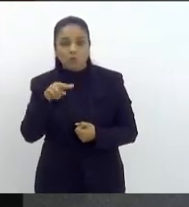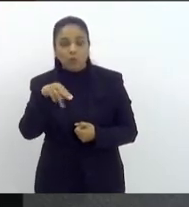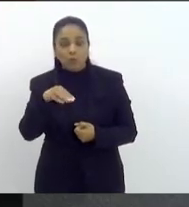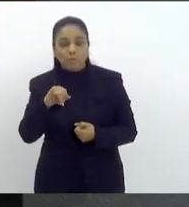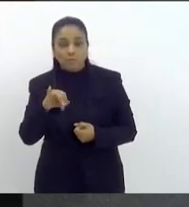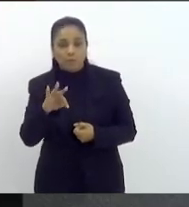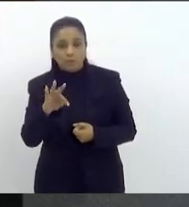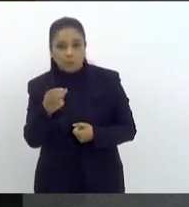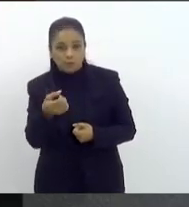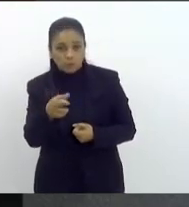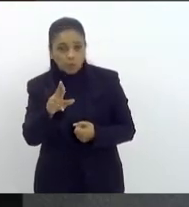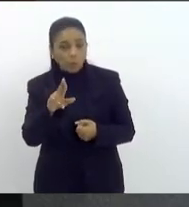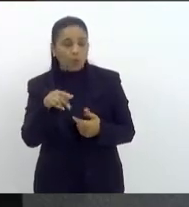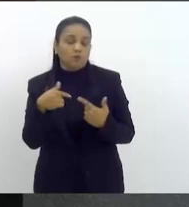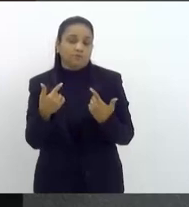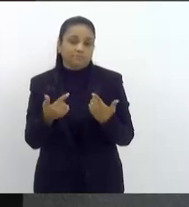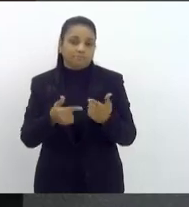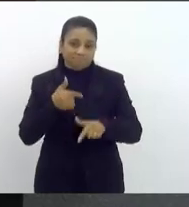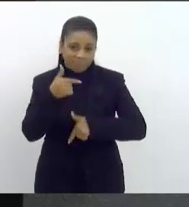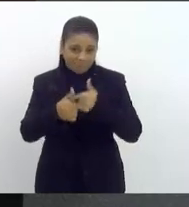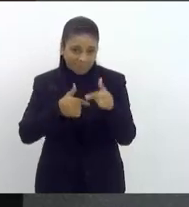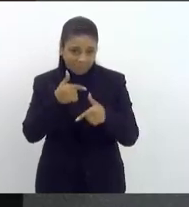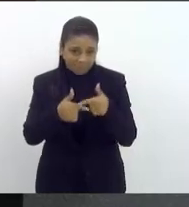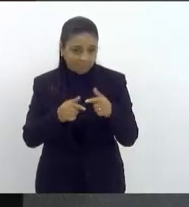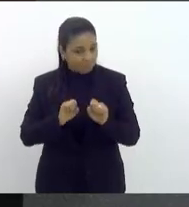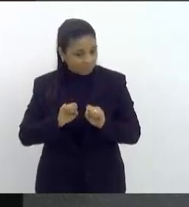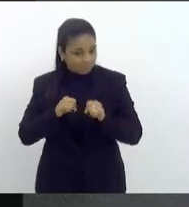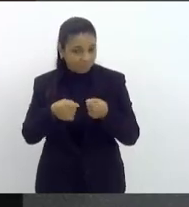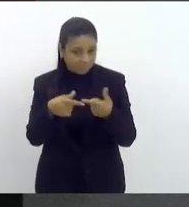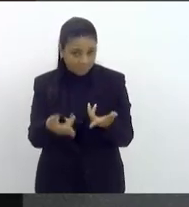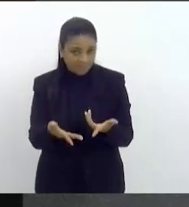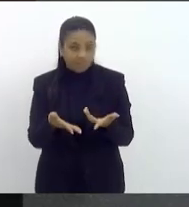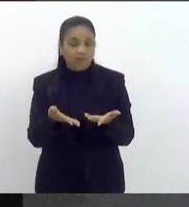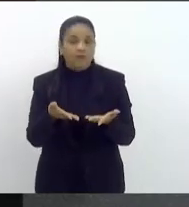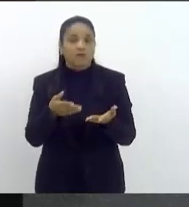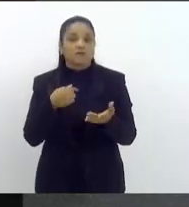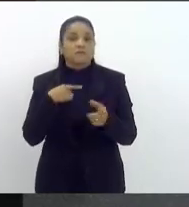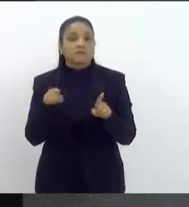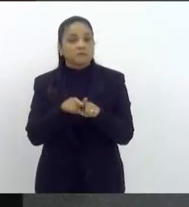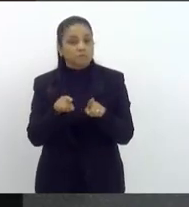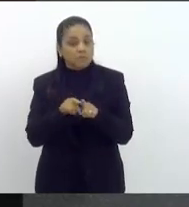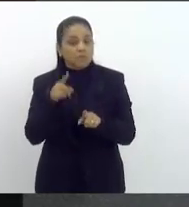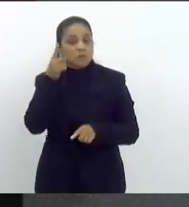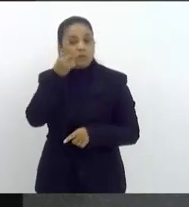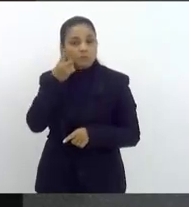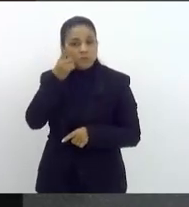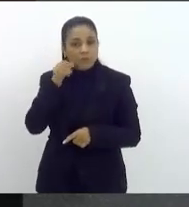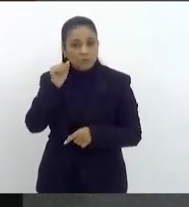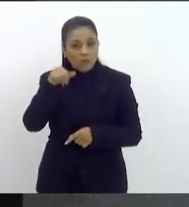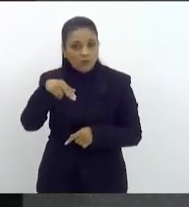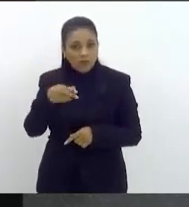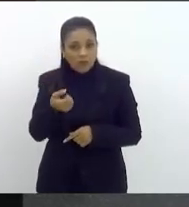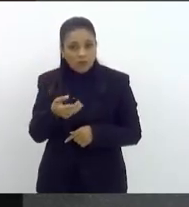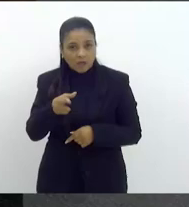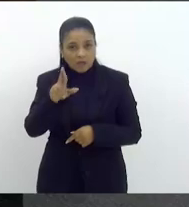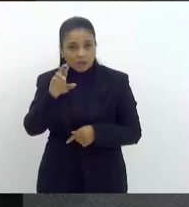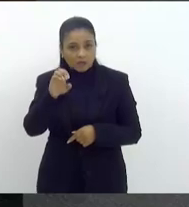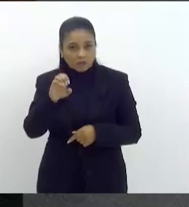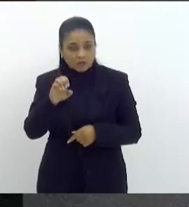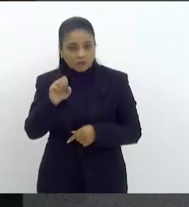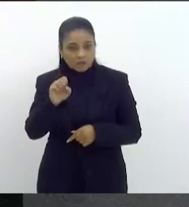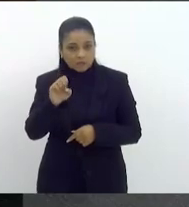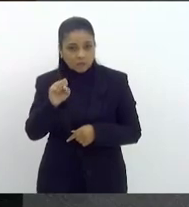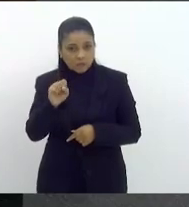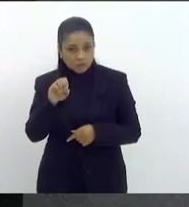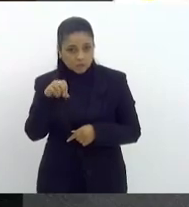consumidor e mais a questão que o deputado Anderson levanta eu sou testemunho de que é